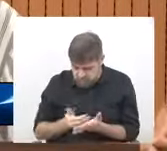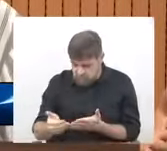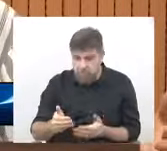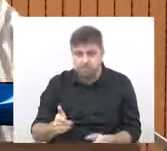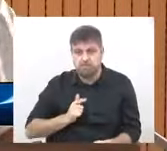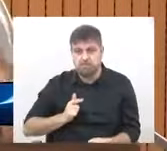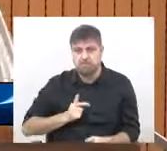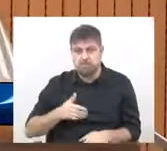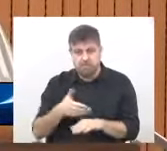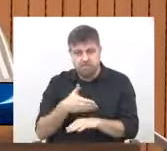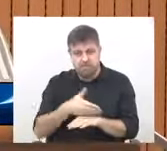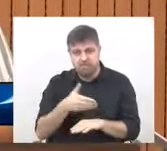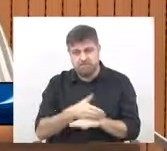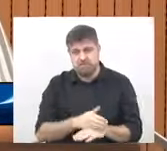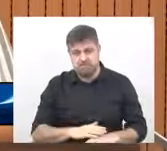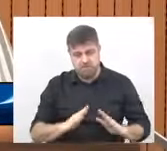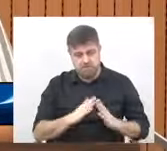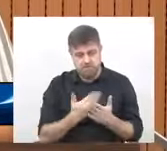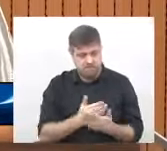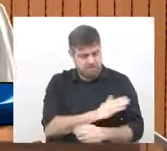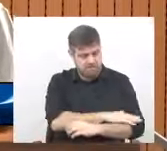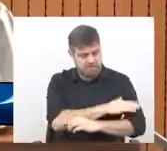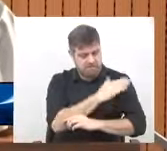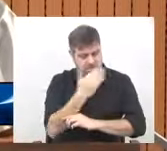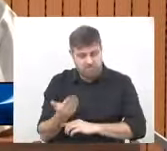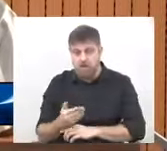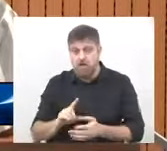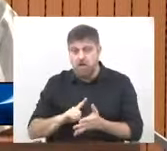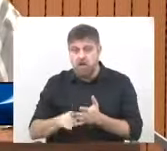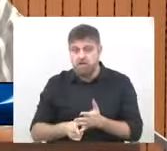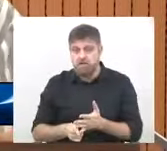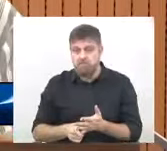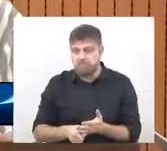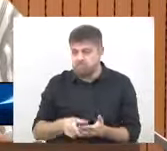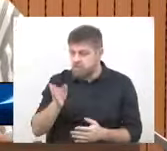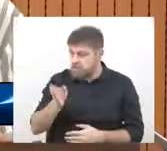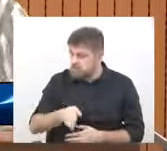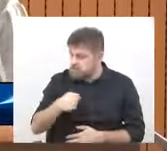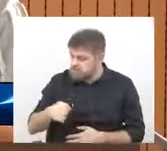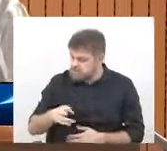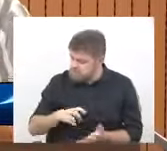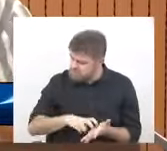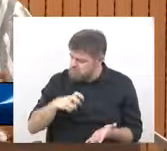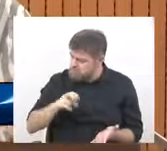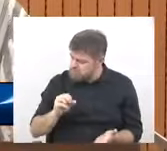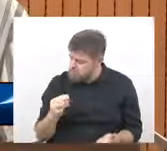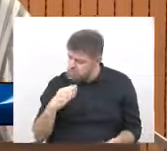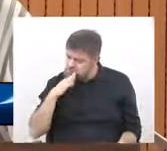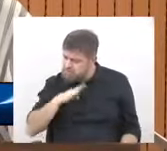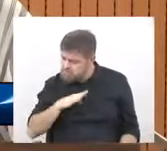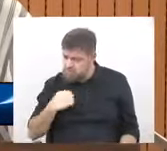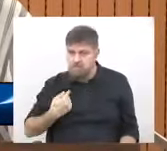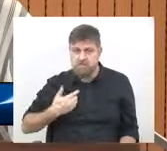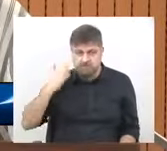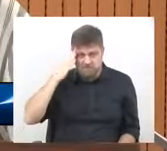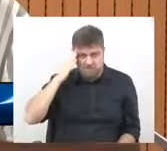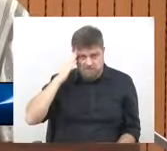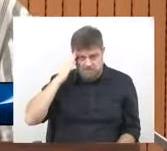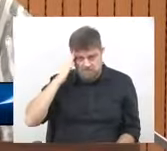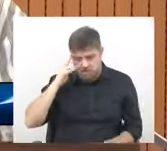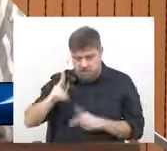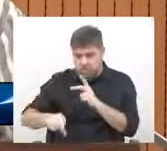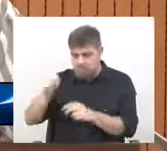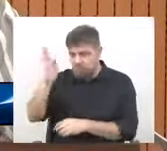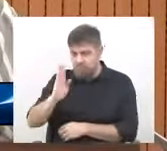integral e, a partir daquele momento, você tem apenas meio período. Todos nós sabemos que a grande maioria da população brasileira